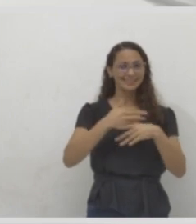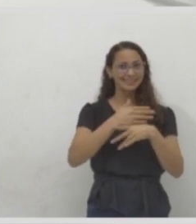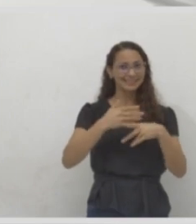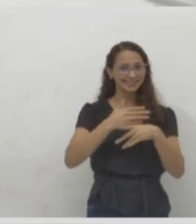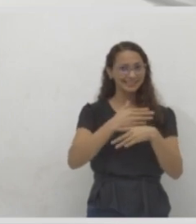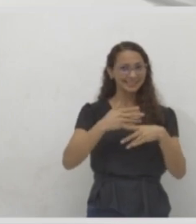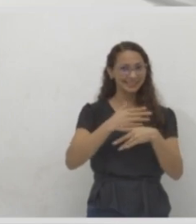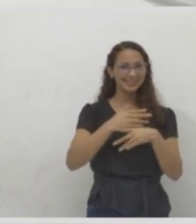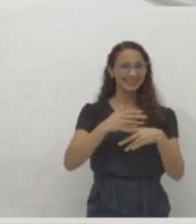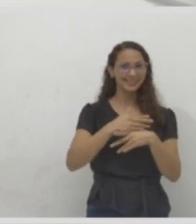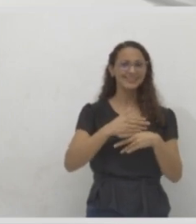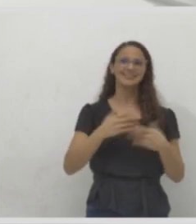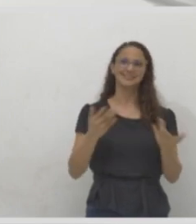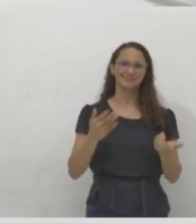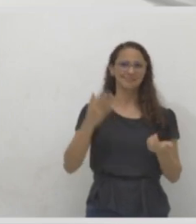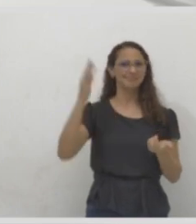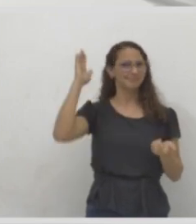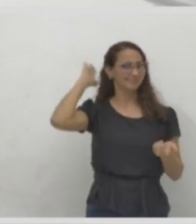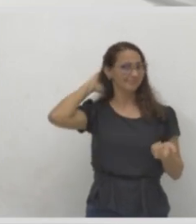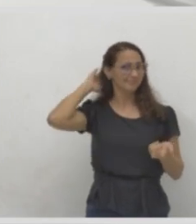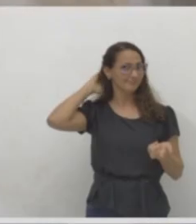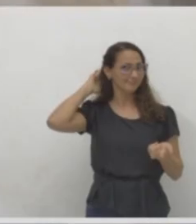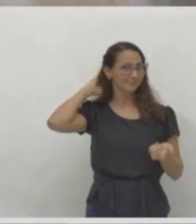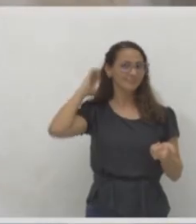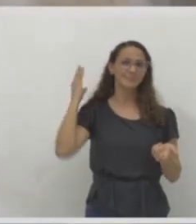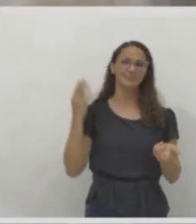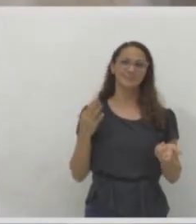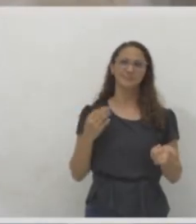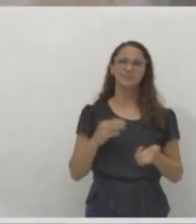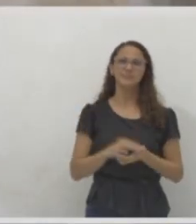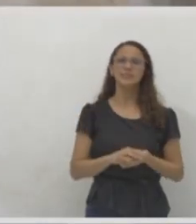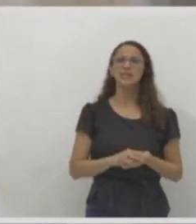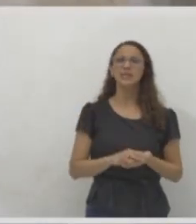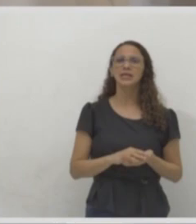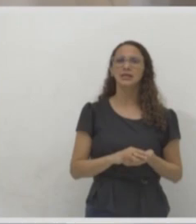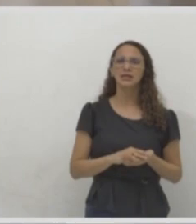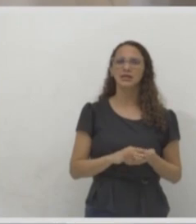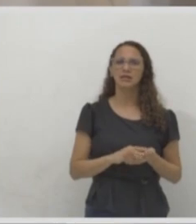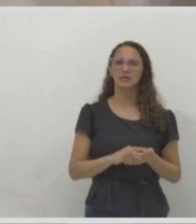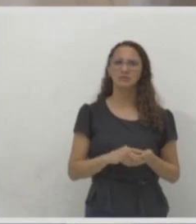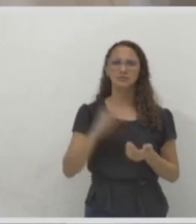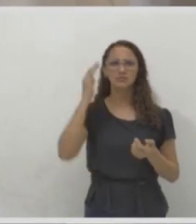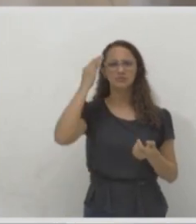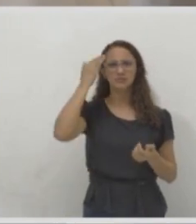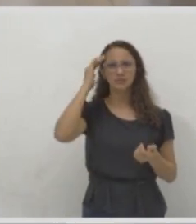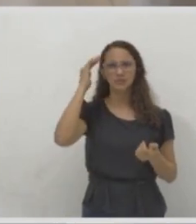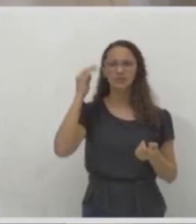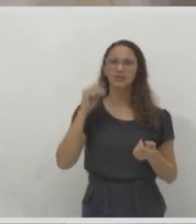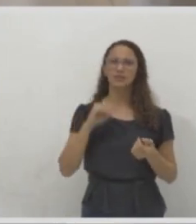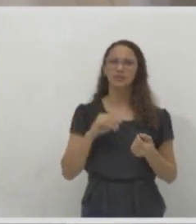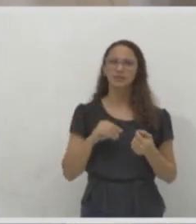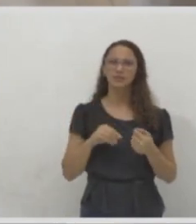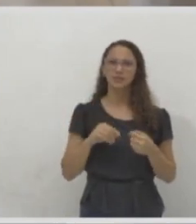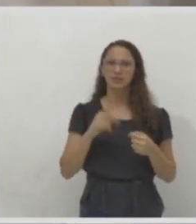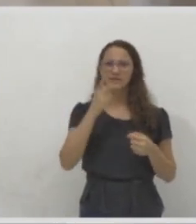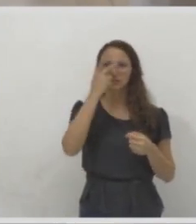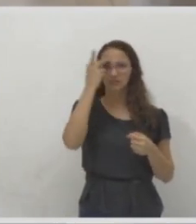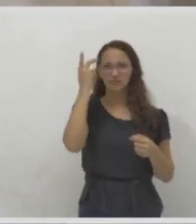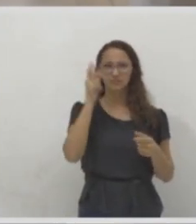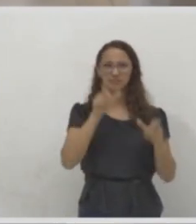França. A gente tem que entender que as pessoas a qual eu estou me referindo eram as